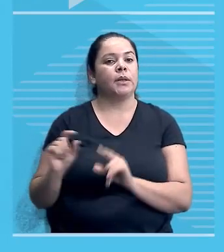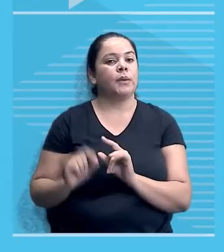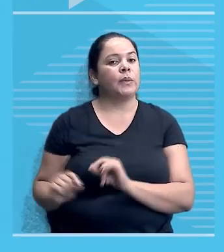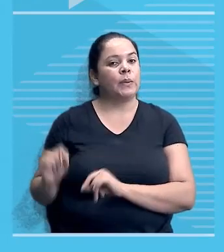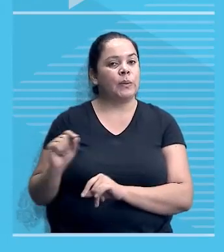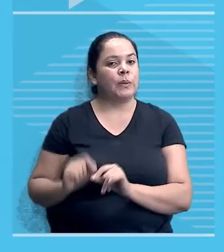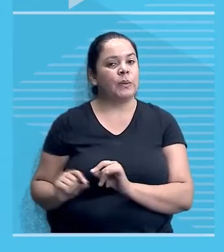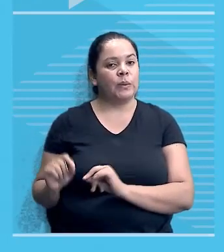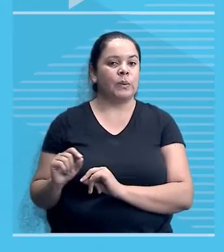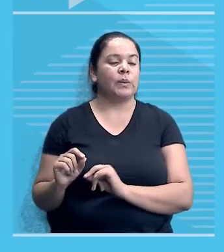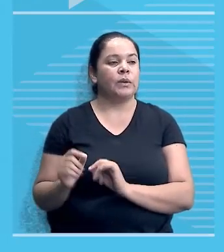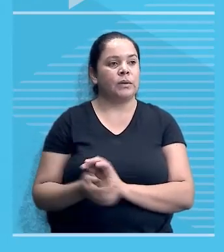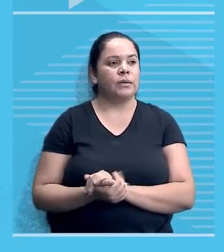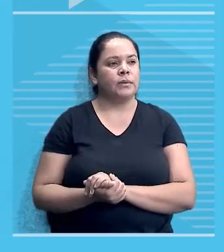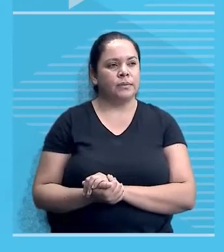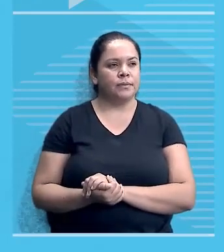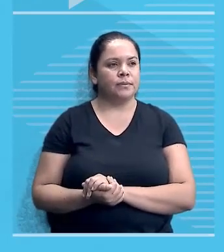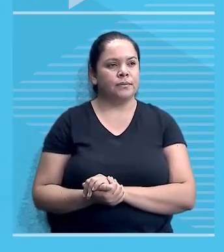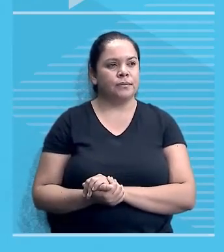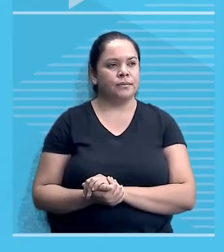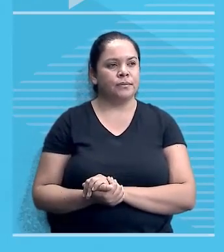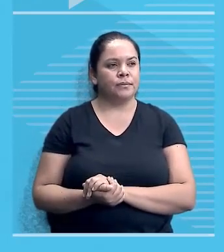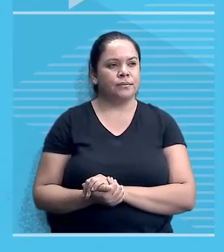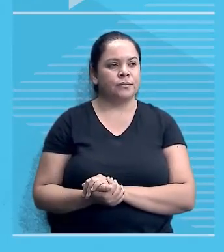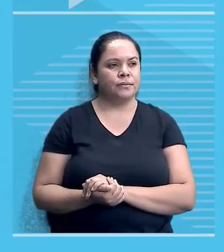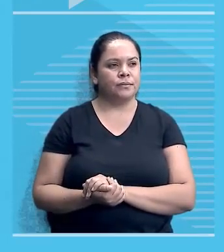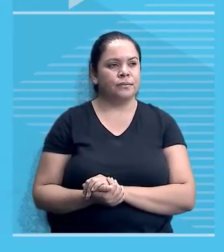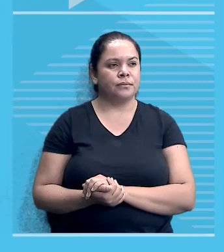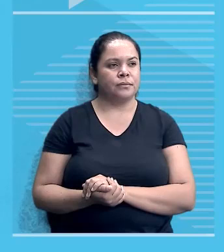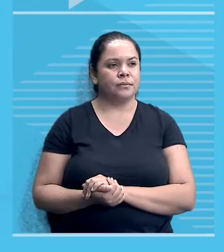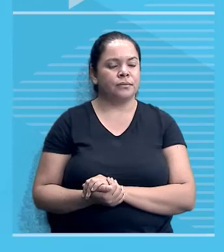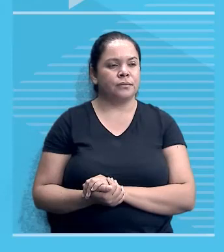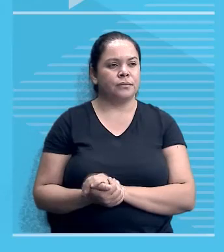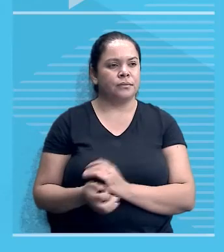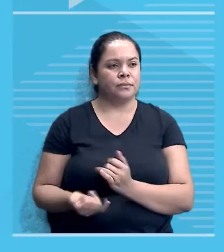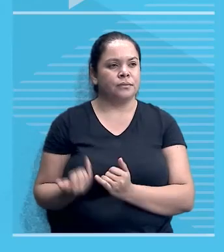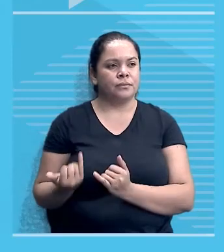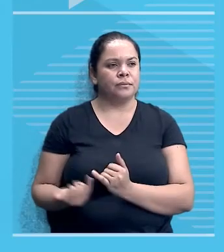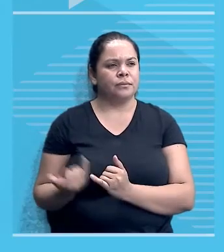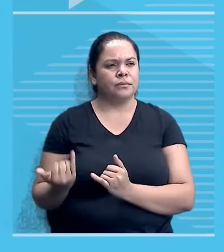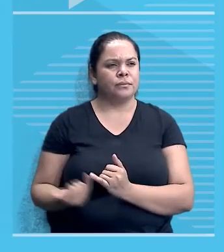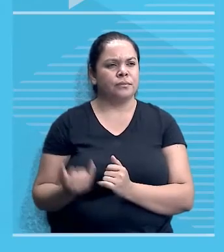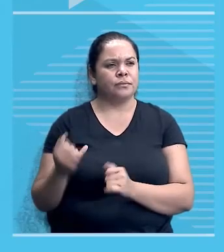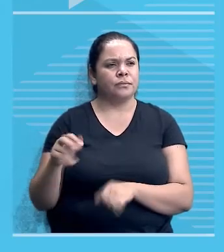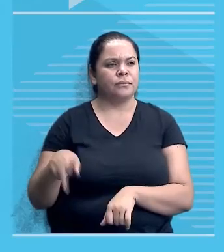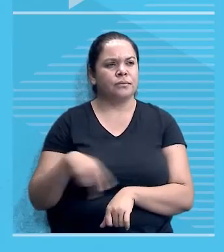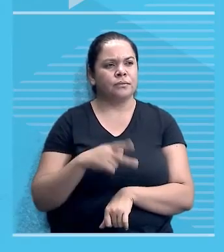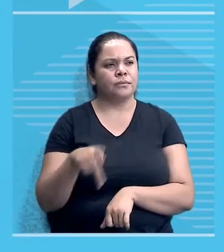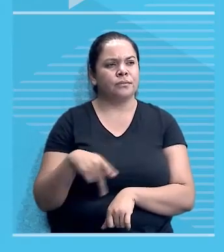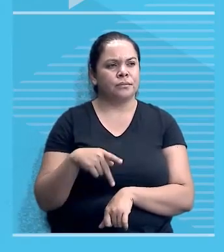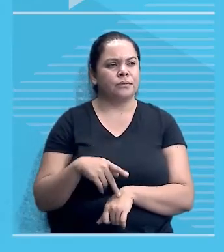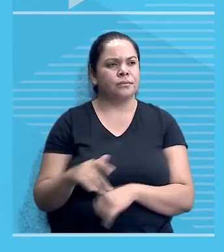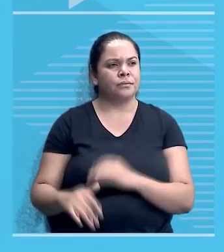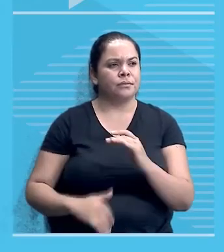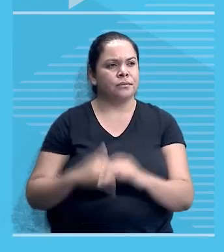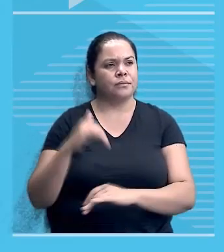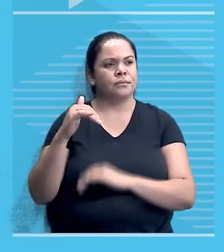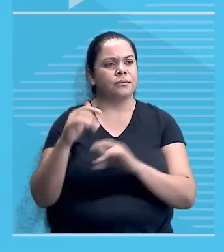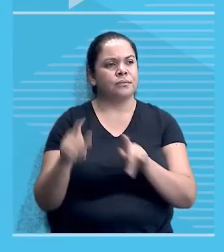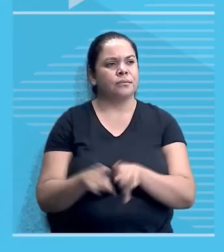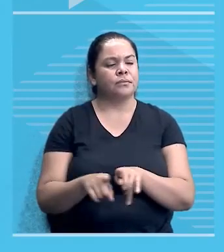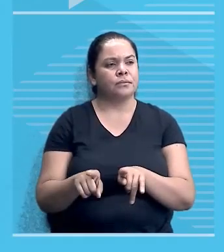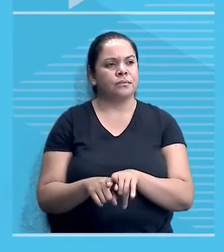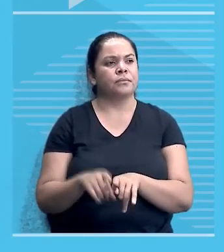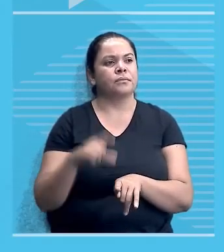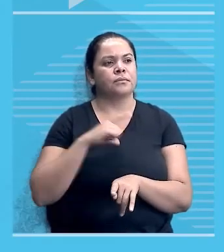de urbanização elevada né próximo aos países desenvolvidos né que também tem taxa de urbanização acelerada